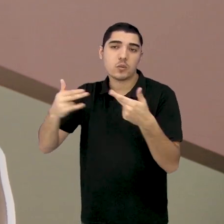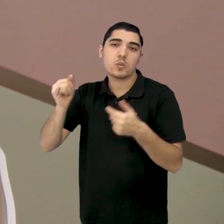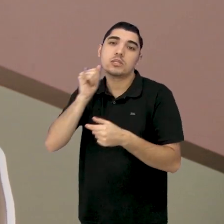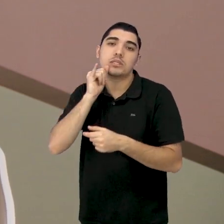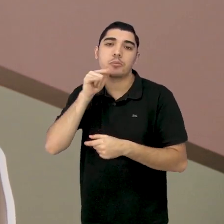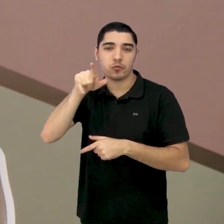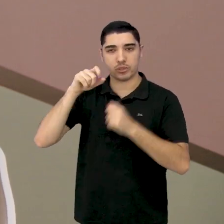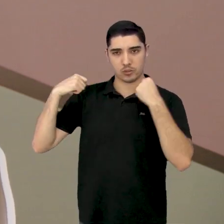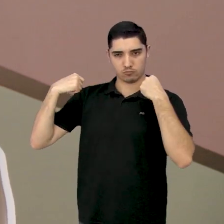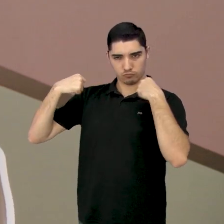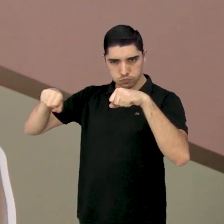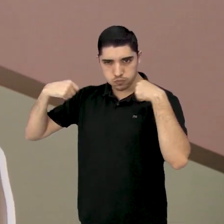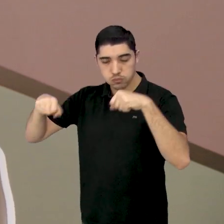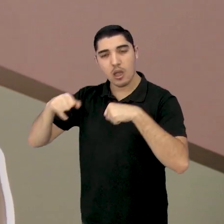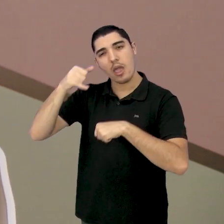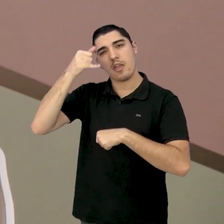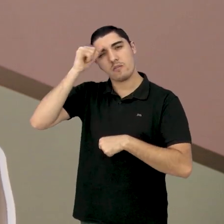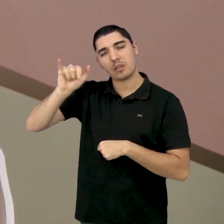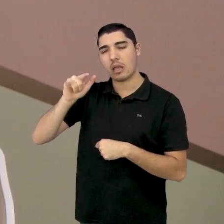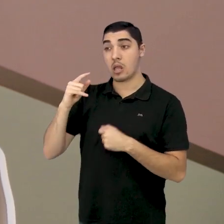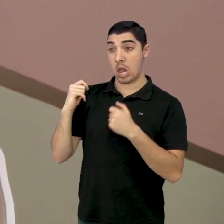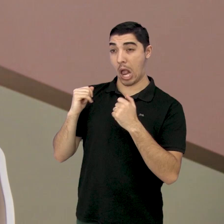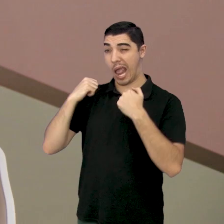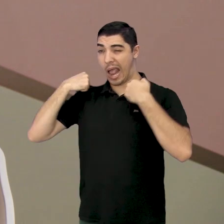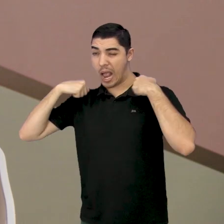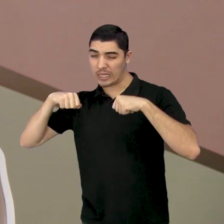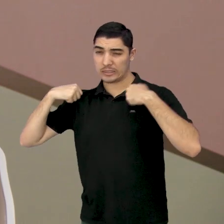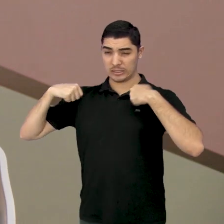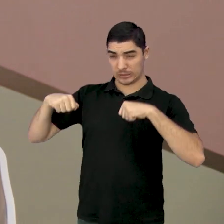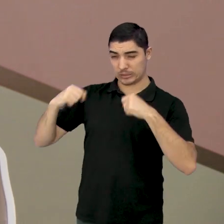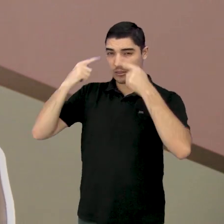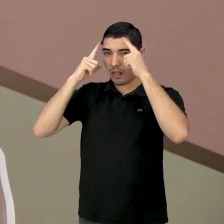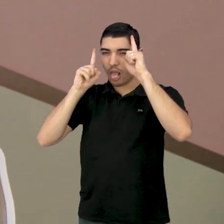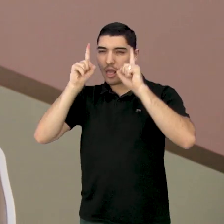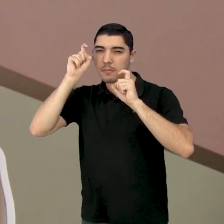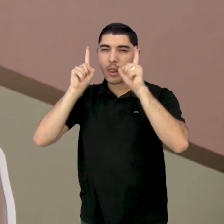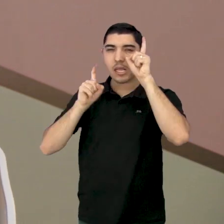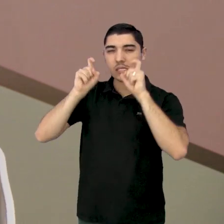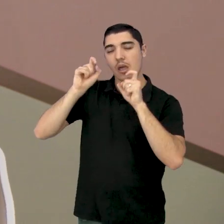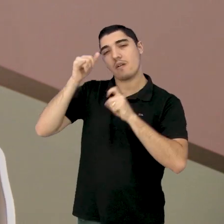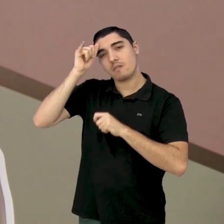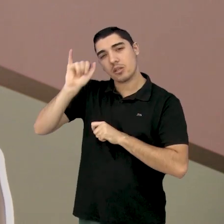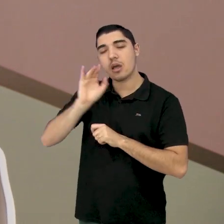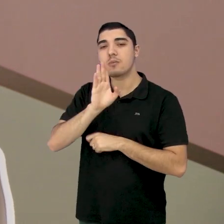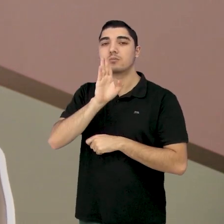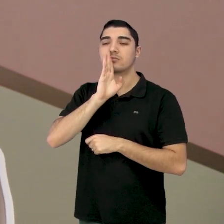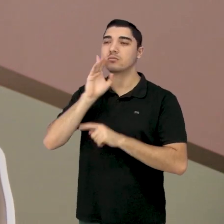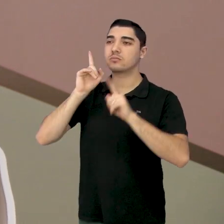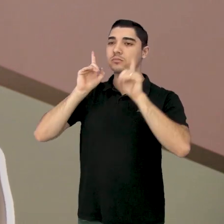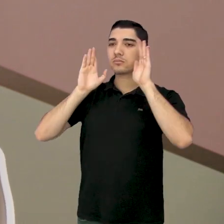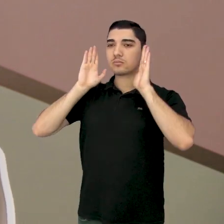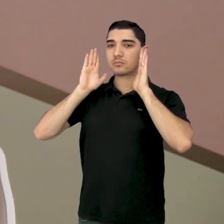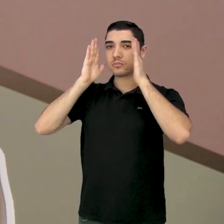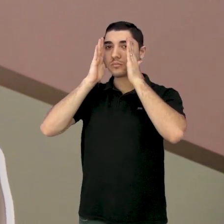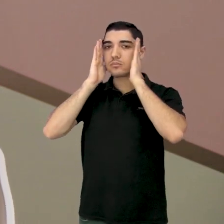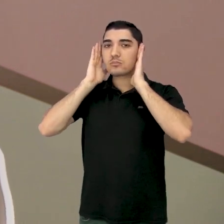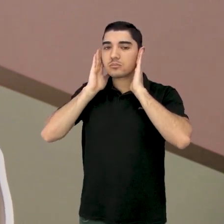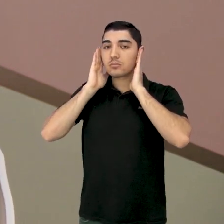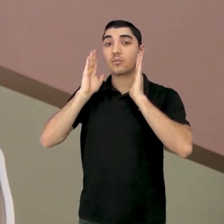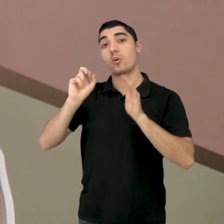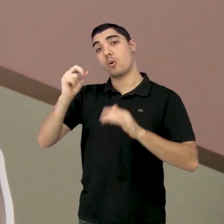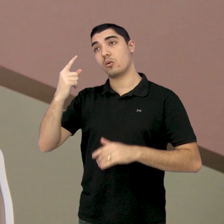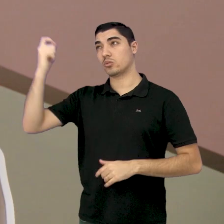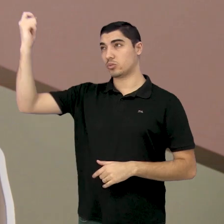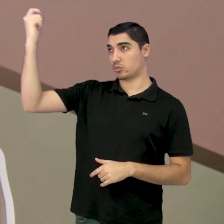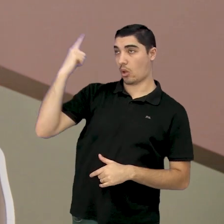né? E tem algumas coisas que a gente pode fazer para durar mais, como assim, quando a gente está fazendo atividade física, evitar fazendo aquelas mímicas faciais, ficar fazendo